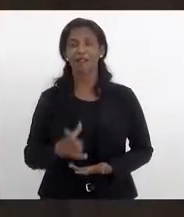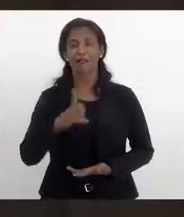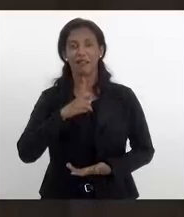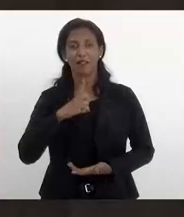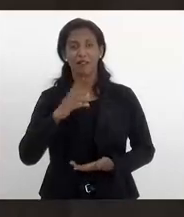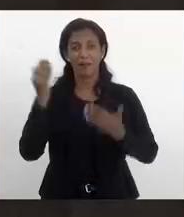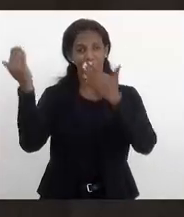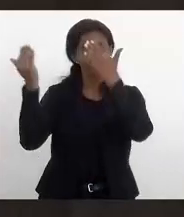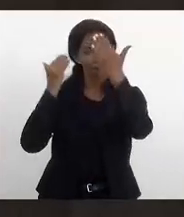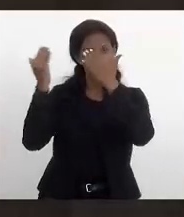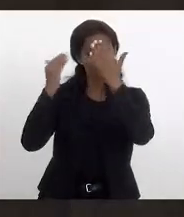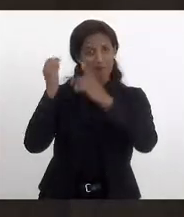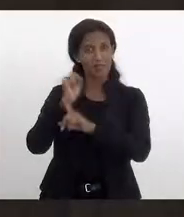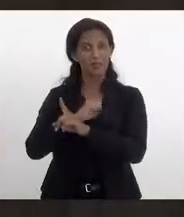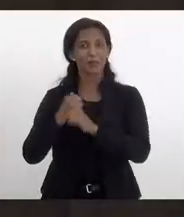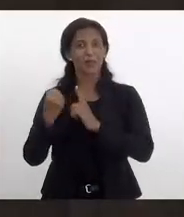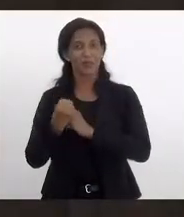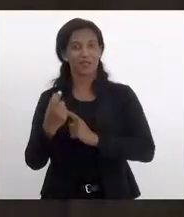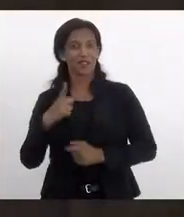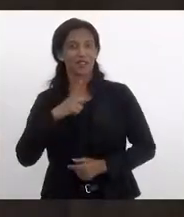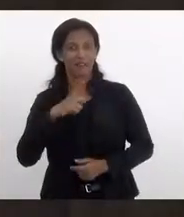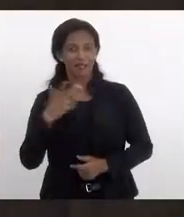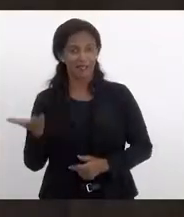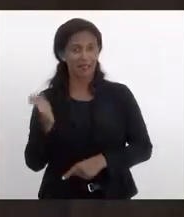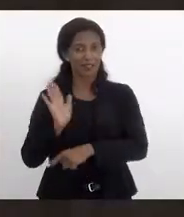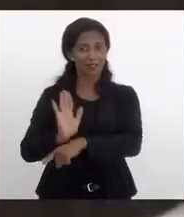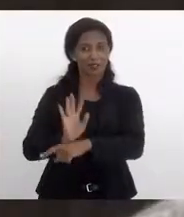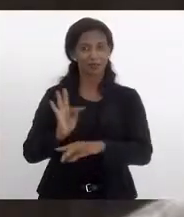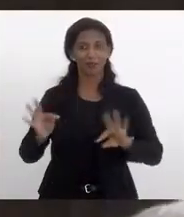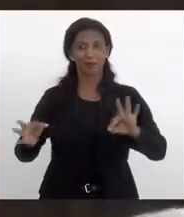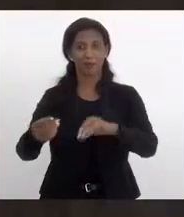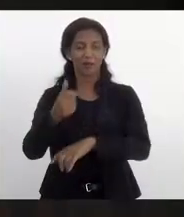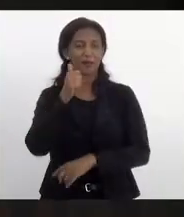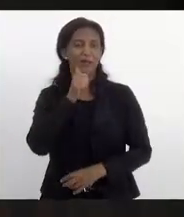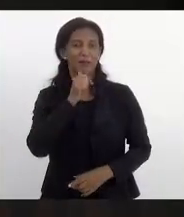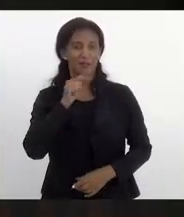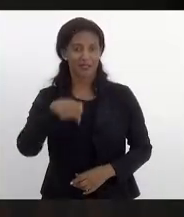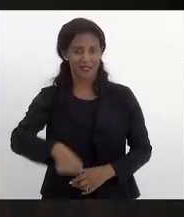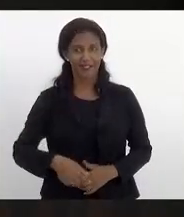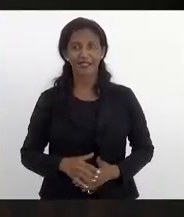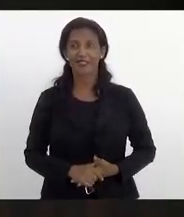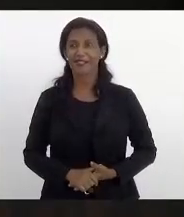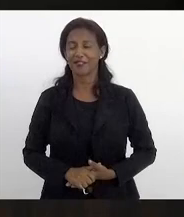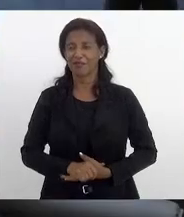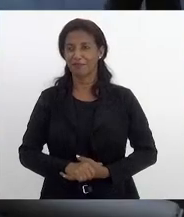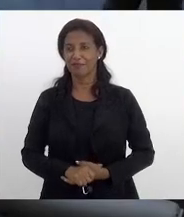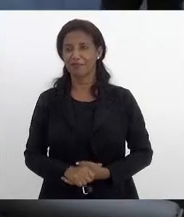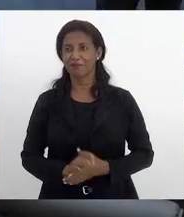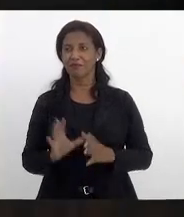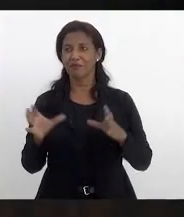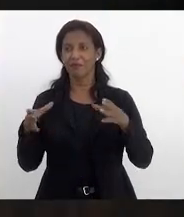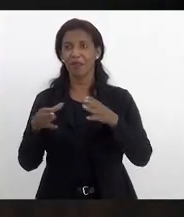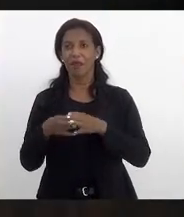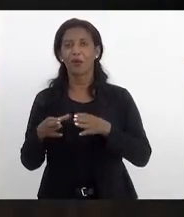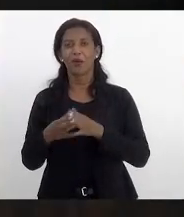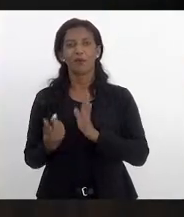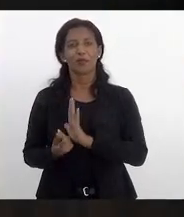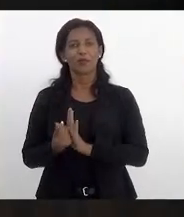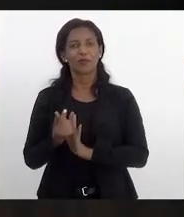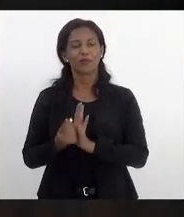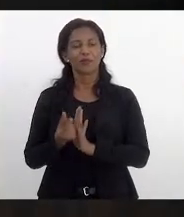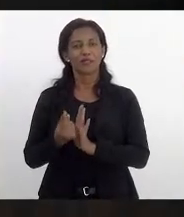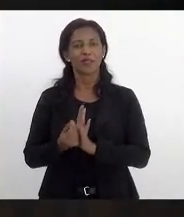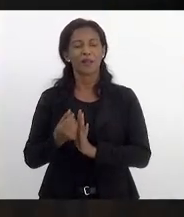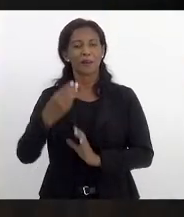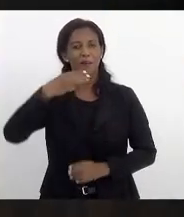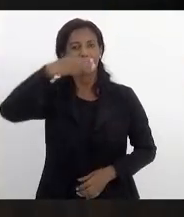atendimento psicossocial na Comissão de Direitos Humanos para todos e todas aqui. Pela Comissão de Orçamento, deputado